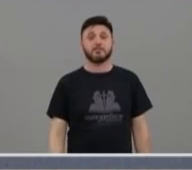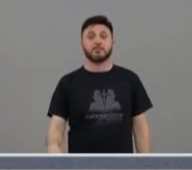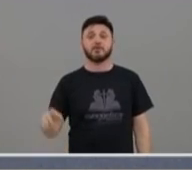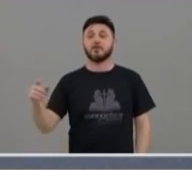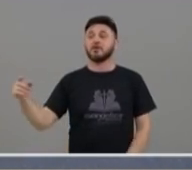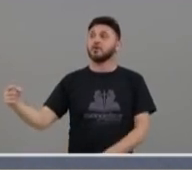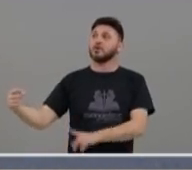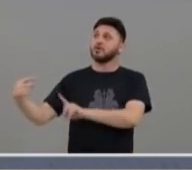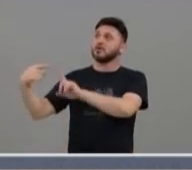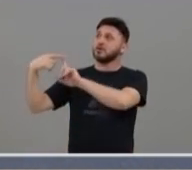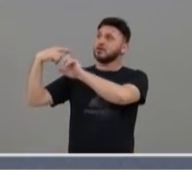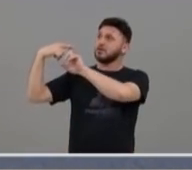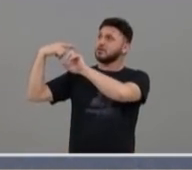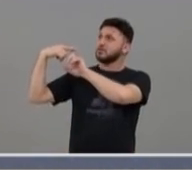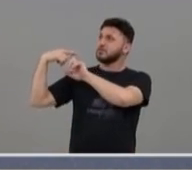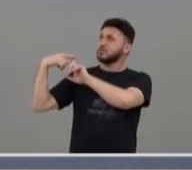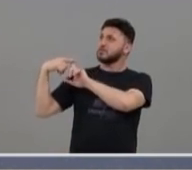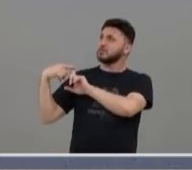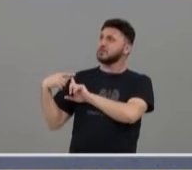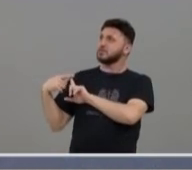reinarás. Ó